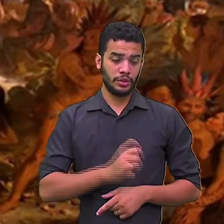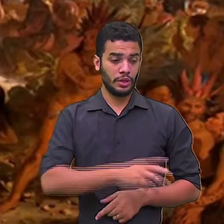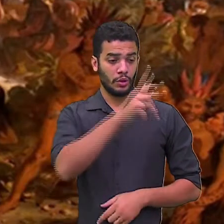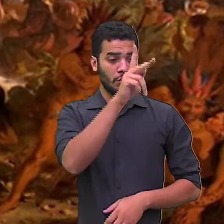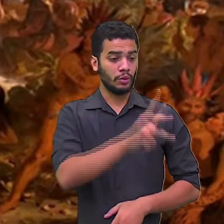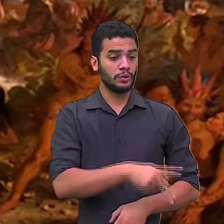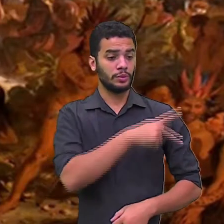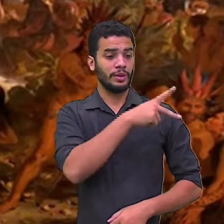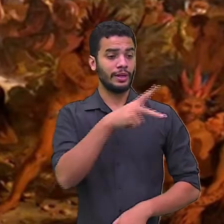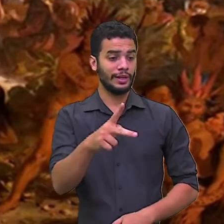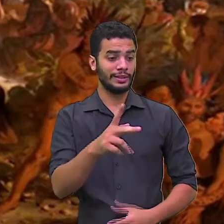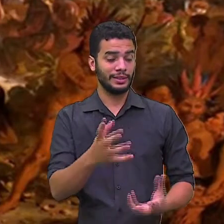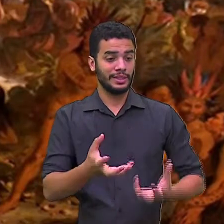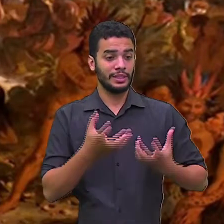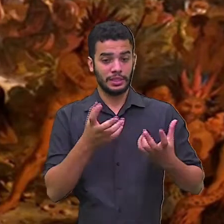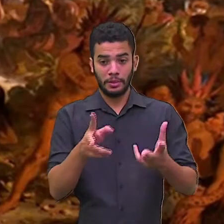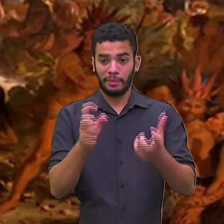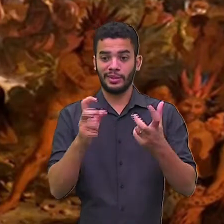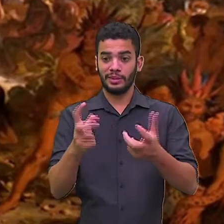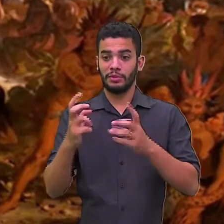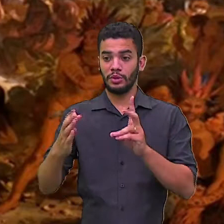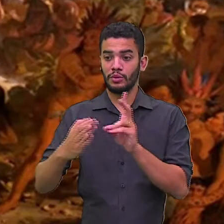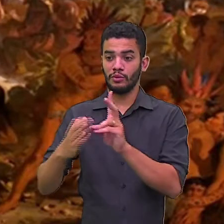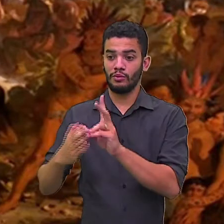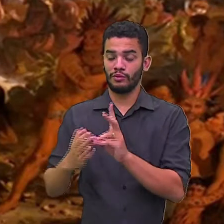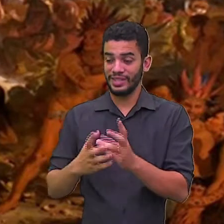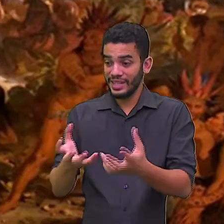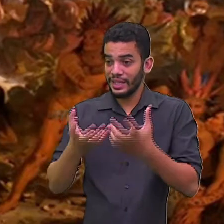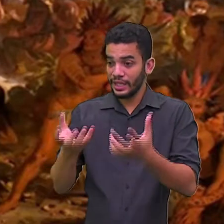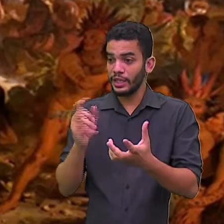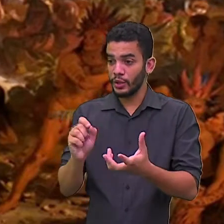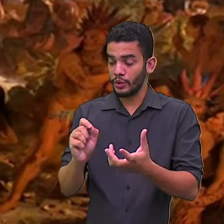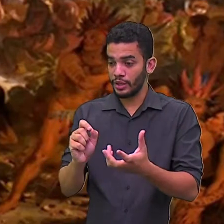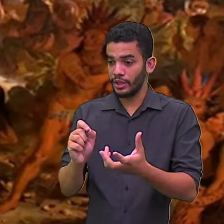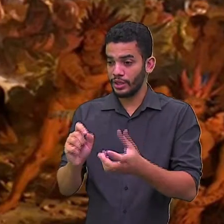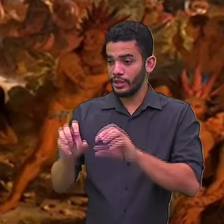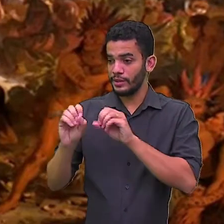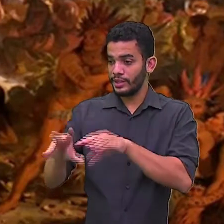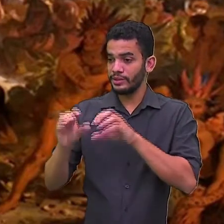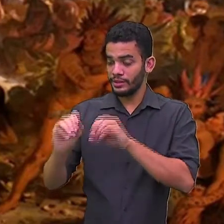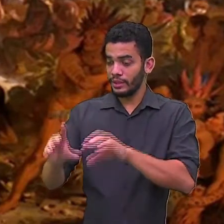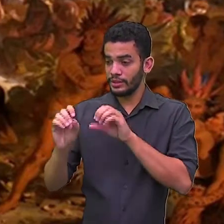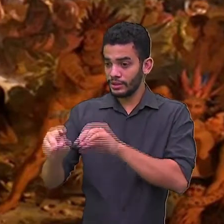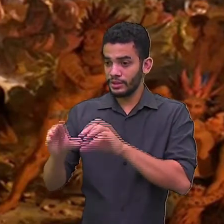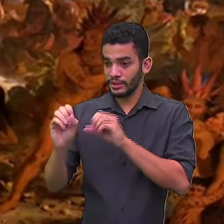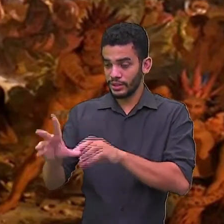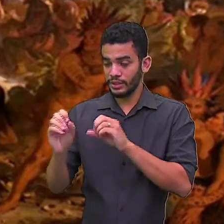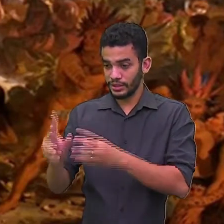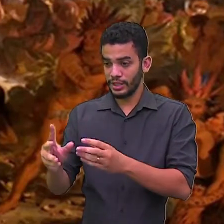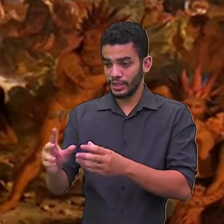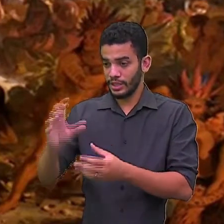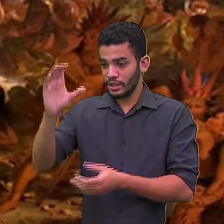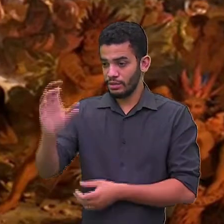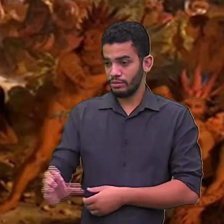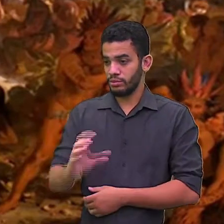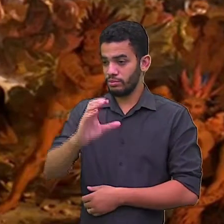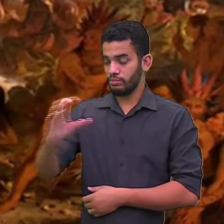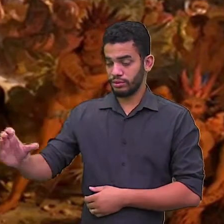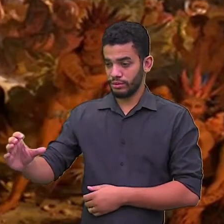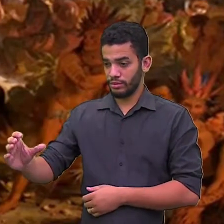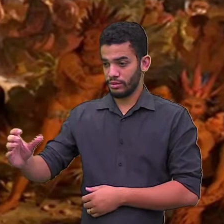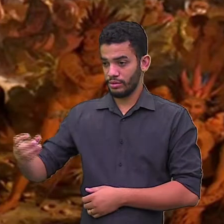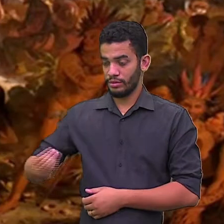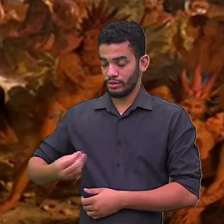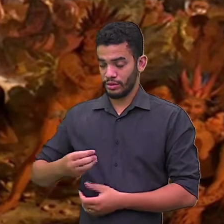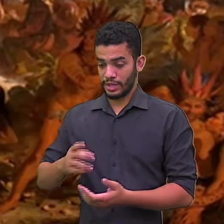serem convertidos ao catolicismo. Isso criava um impasse muito grande, porque os colonos